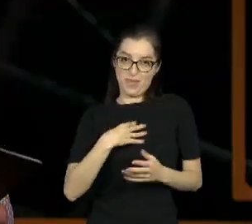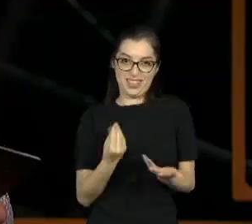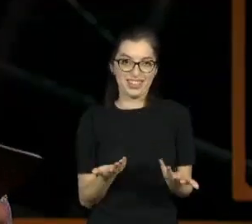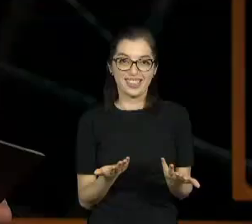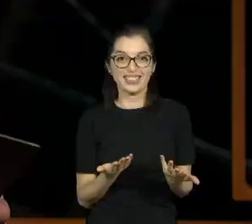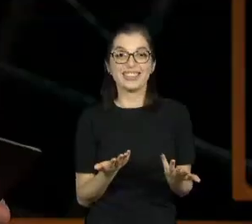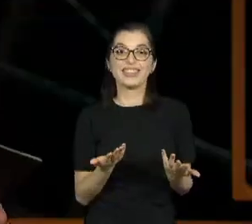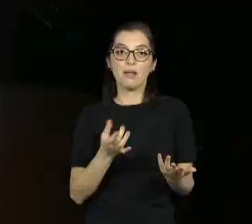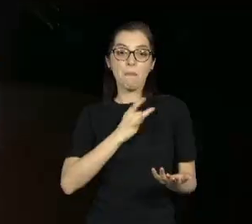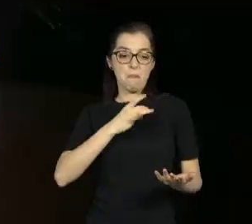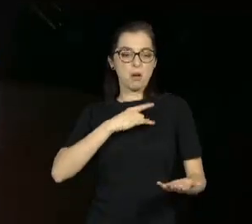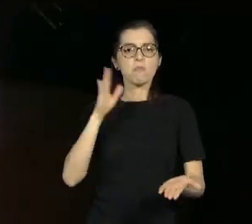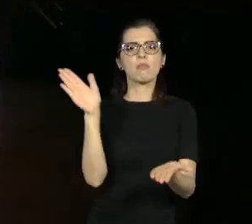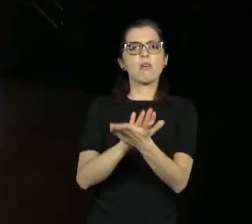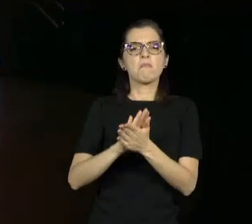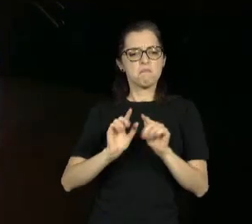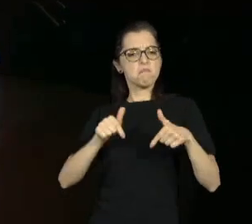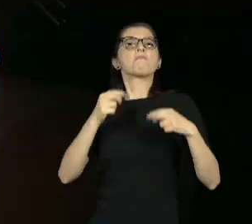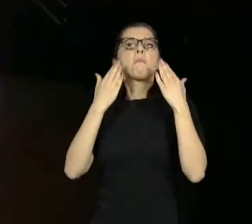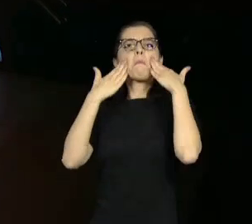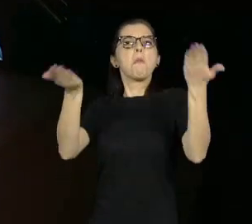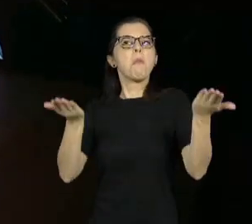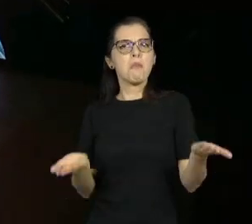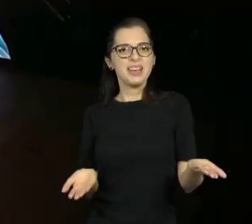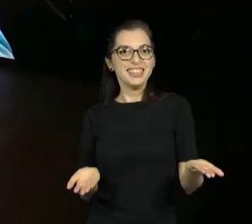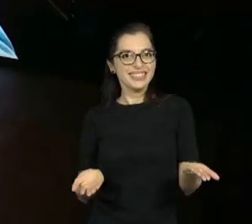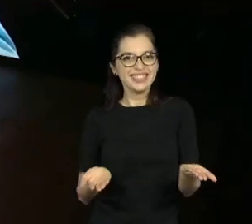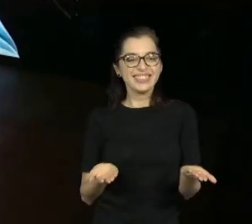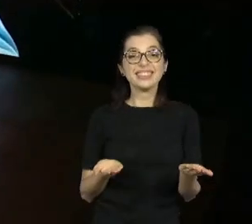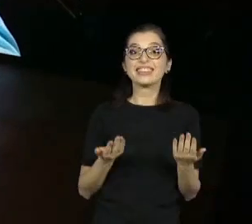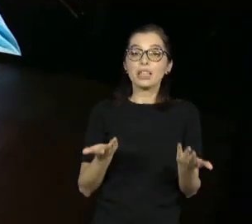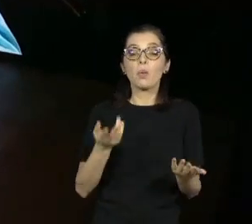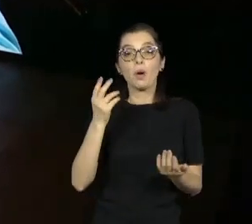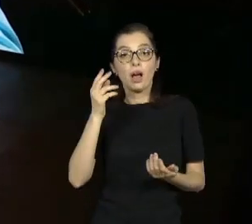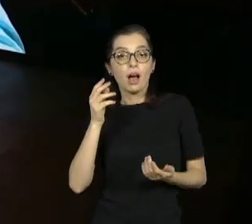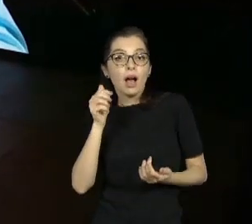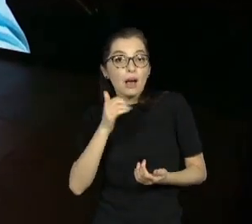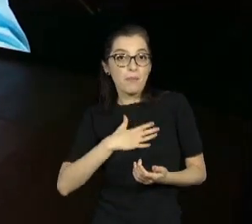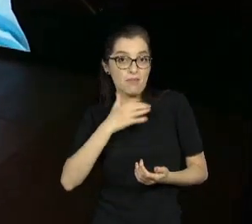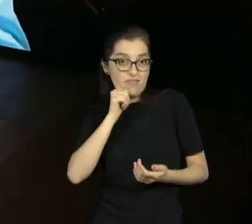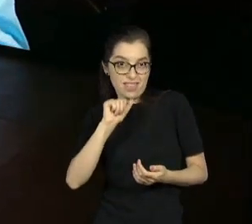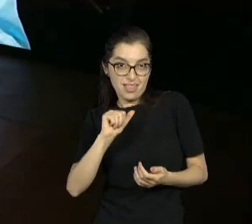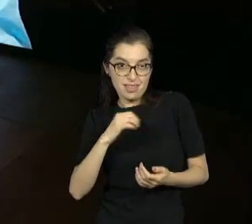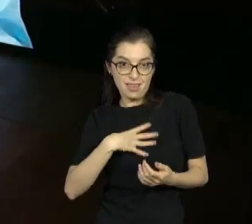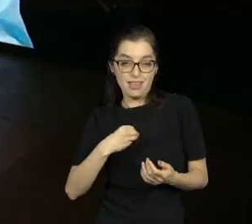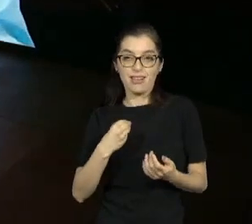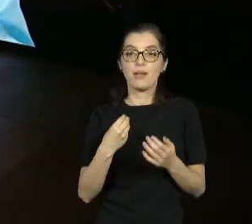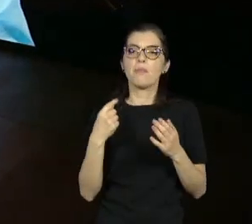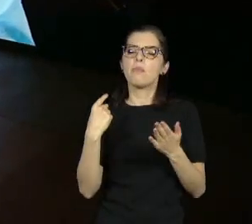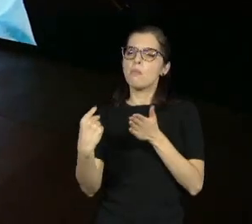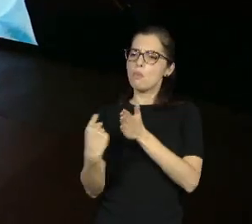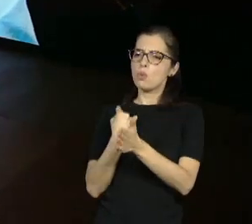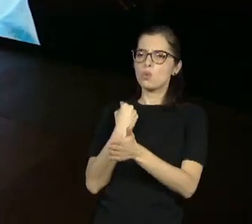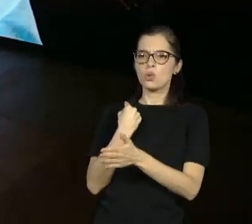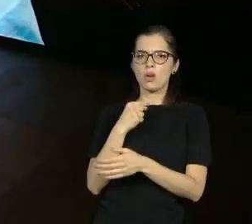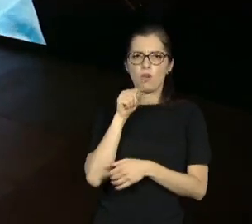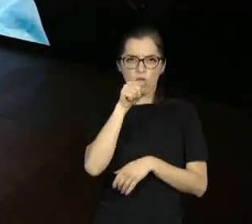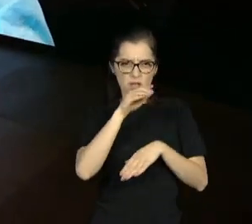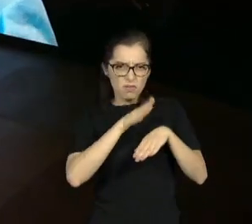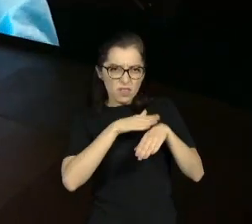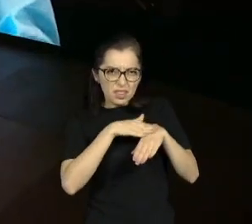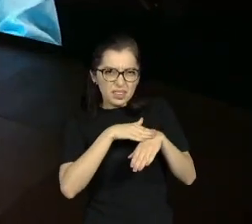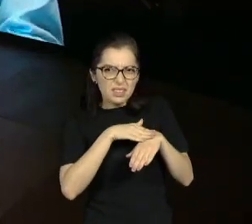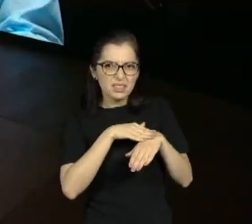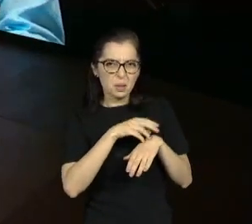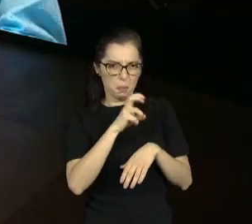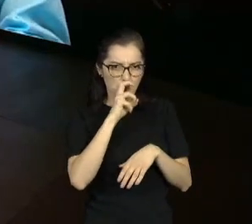chegou recentemente, aí, há uns tempos atrás, e falou: pai, você criou um personagem, eu não sou daquele jeito que você faz. Eu não